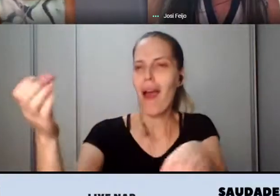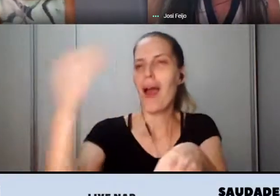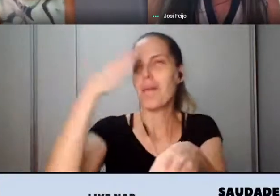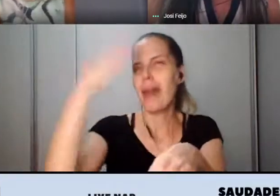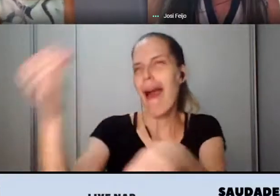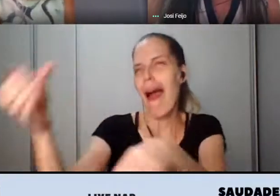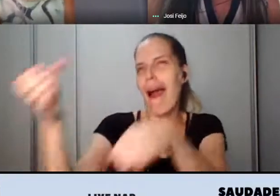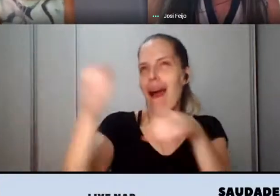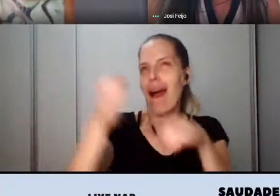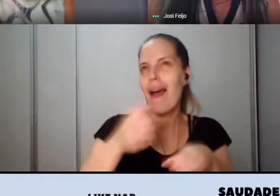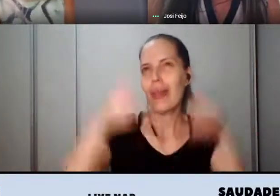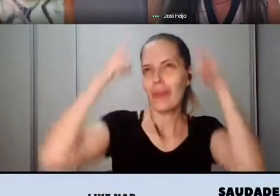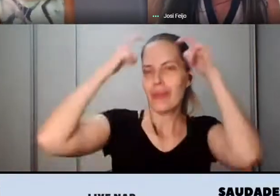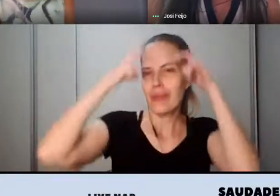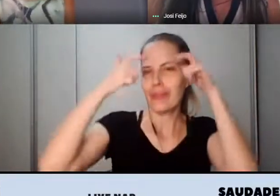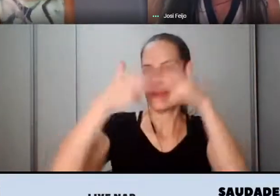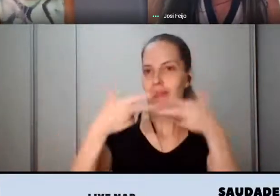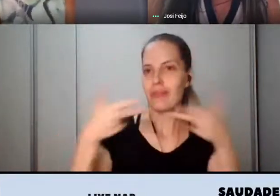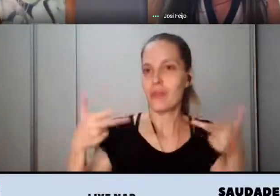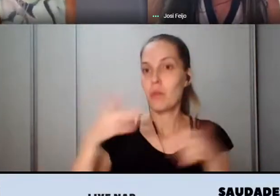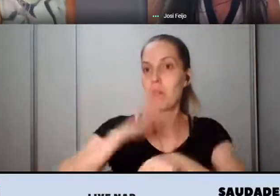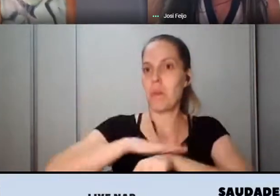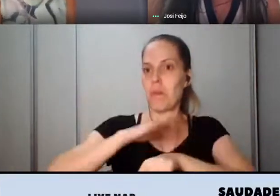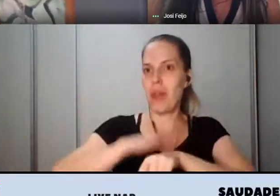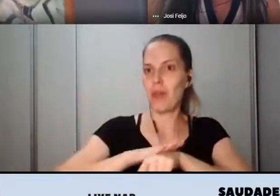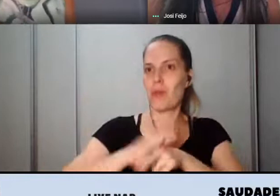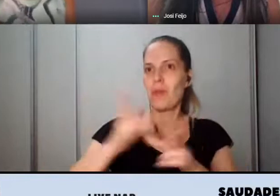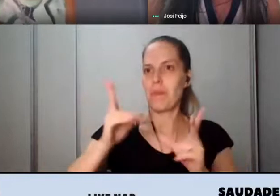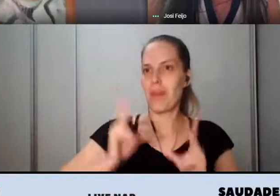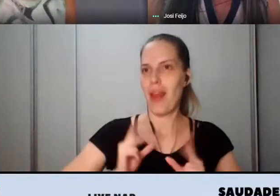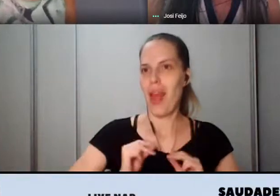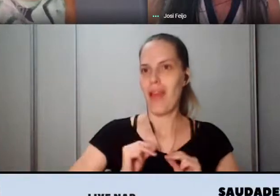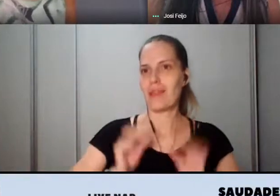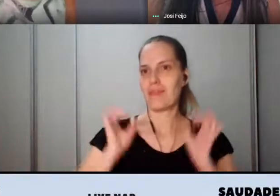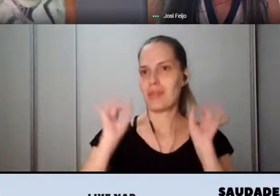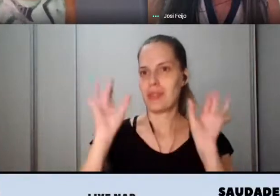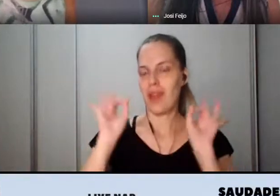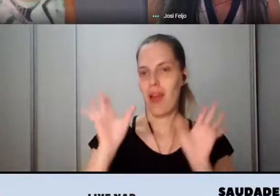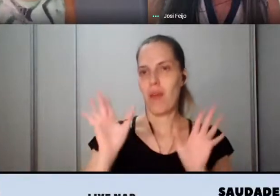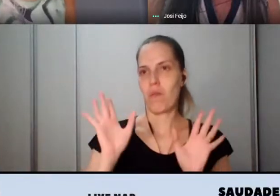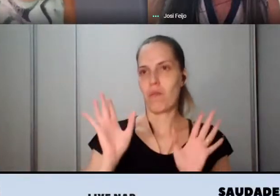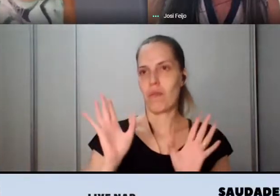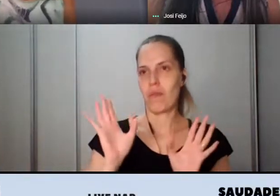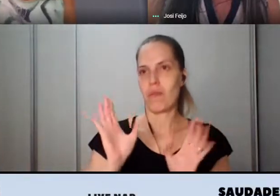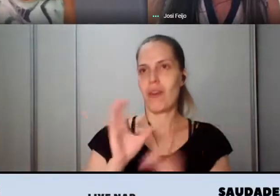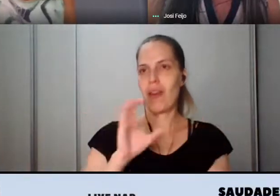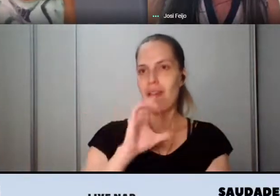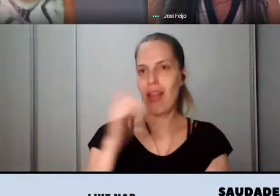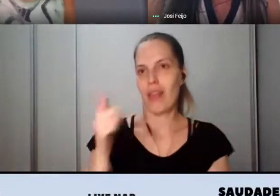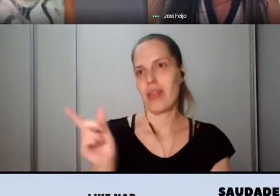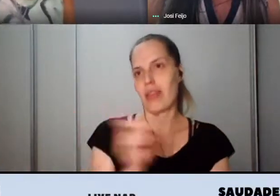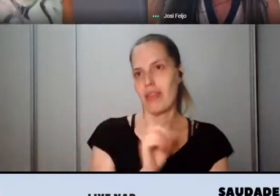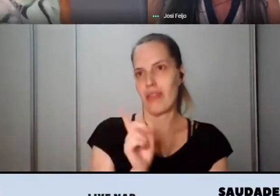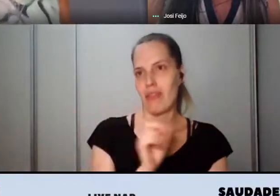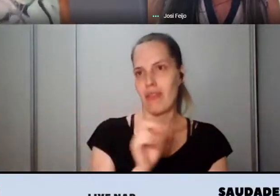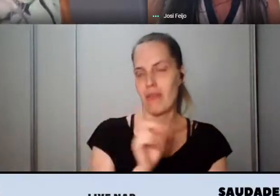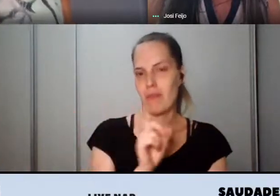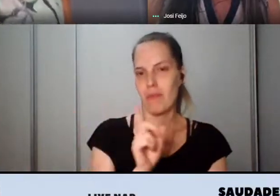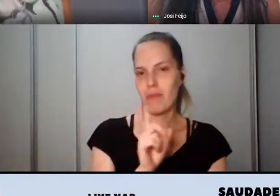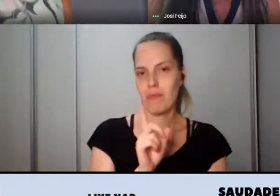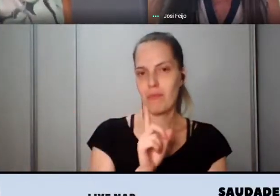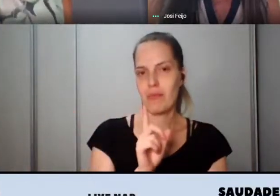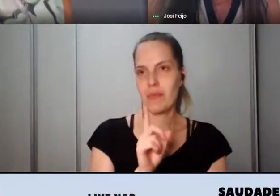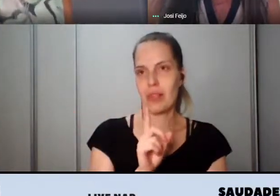alegria que o momento merece. Então, assim, claro que não. Né? E a gente também não está aqui para passar a ideia